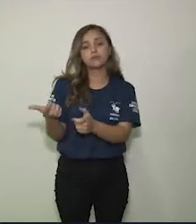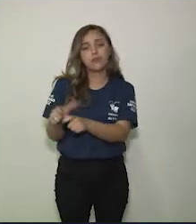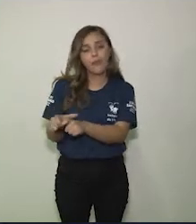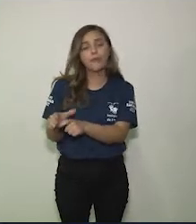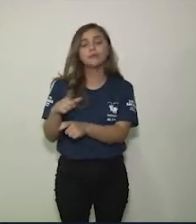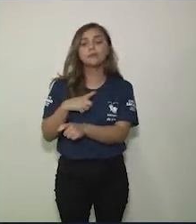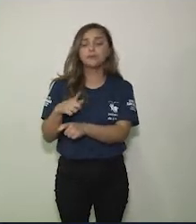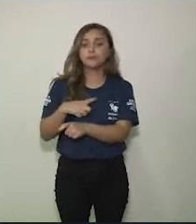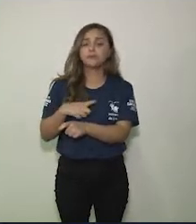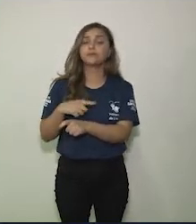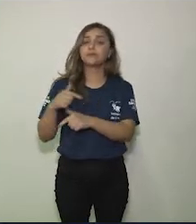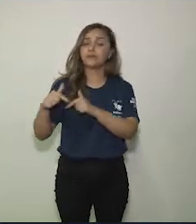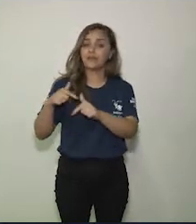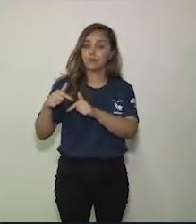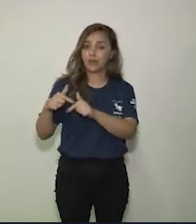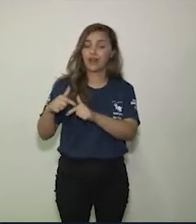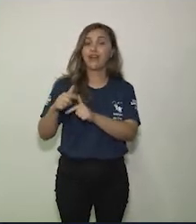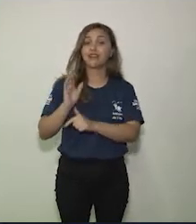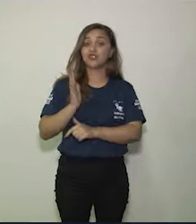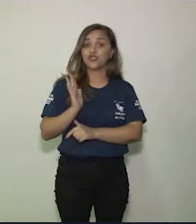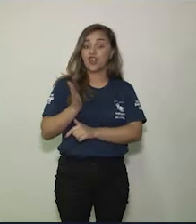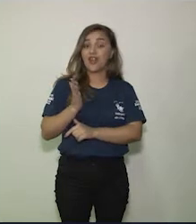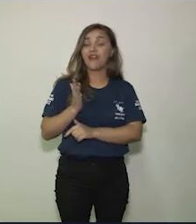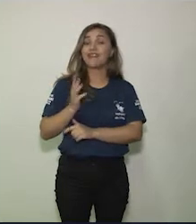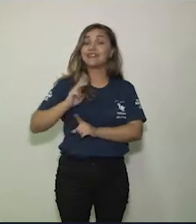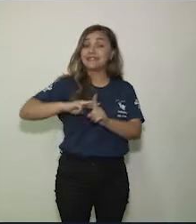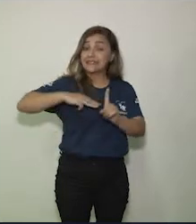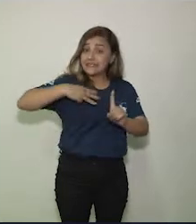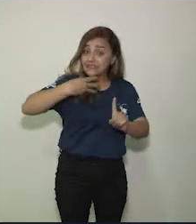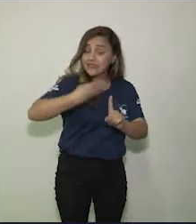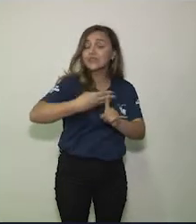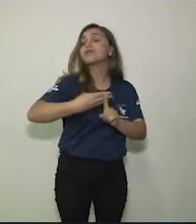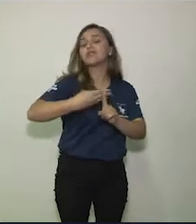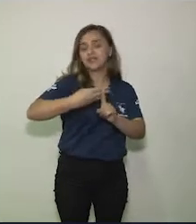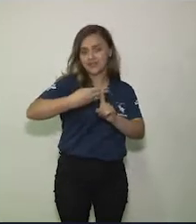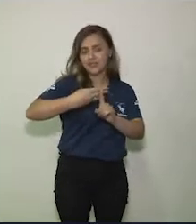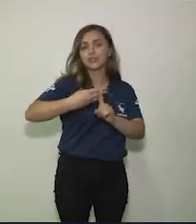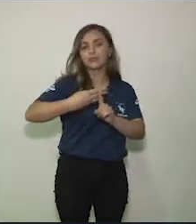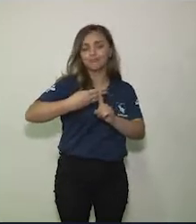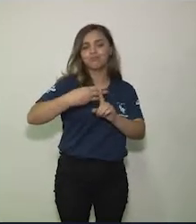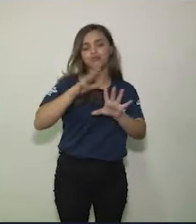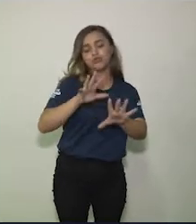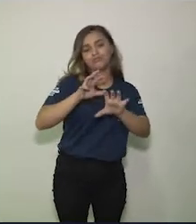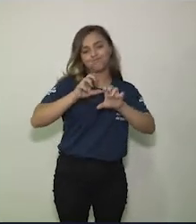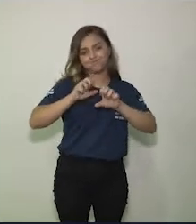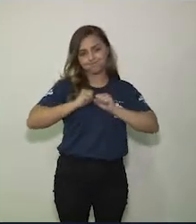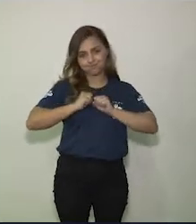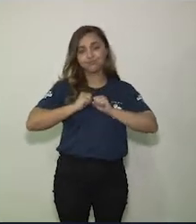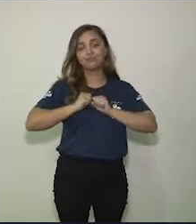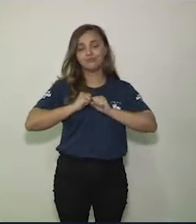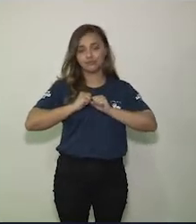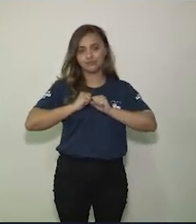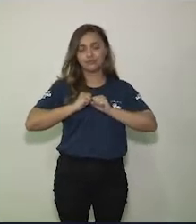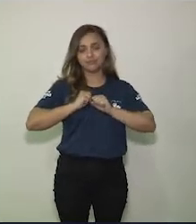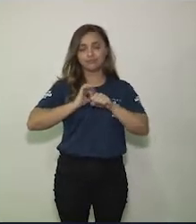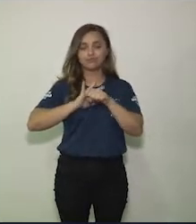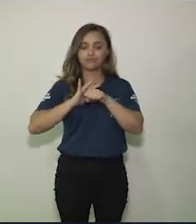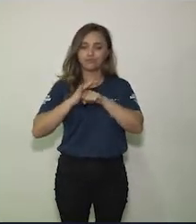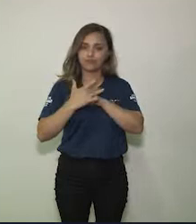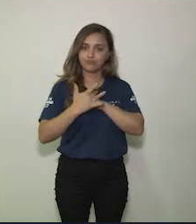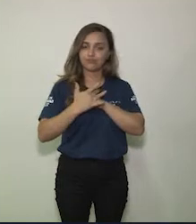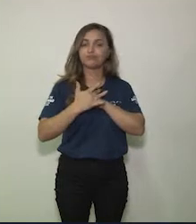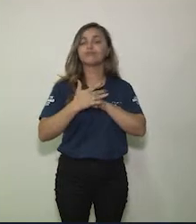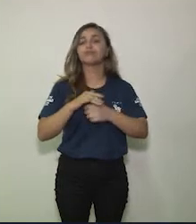essas pessoas têm 3 vezes mais chance de desenvolver a infecção